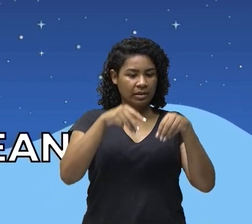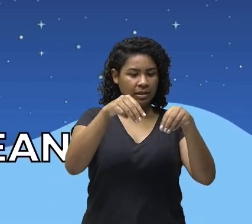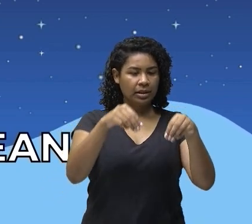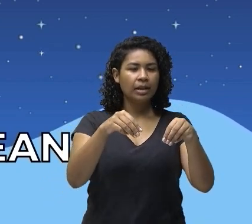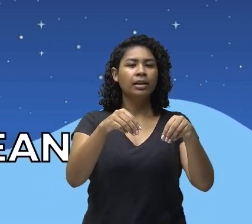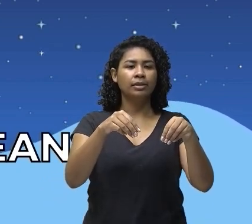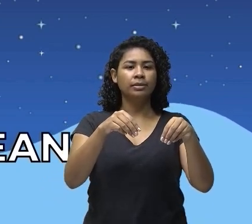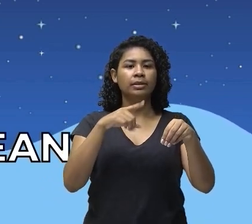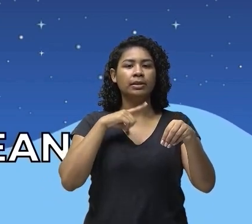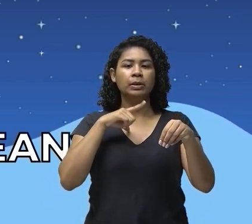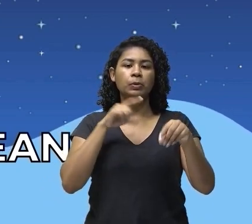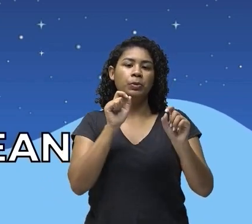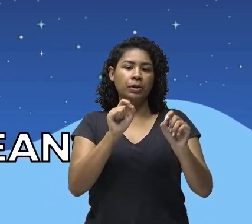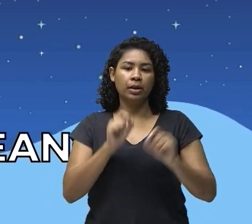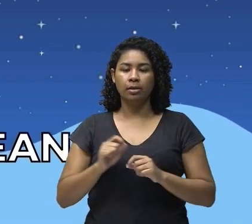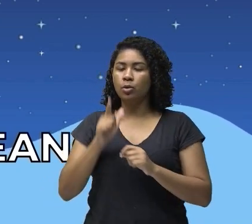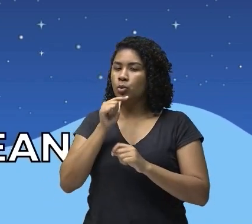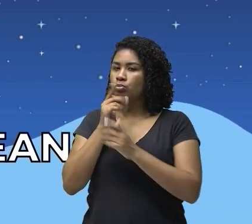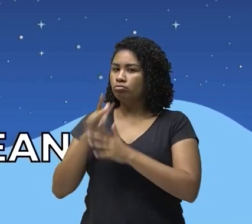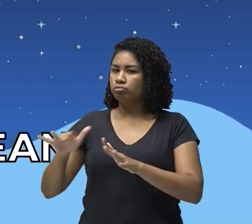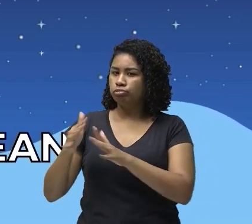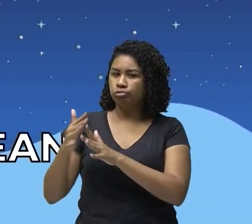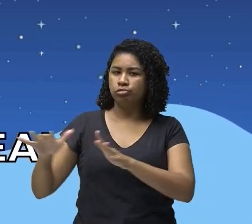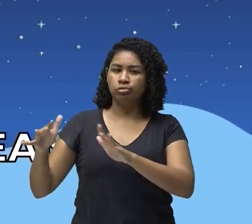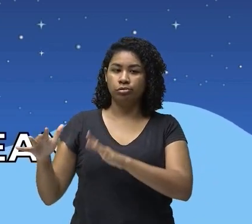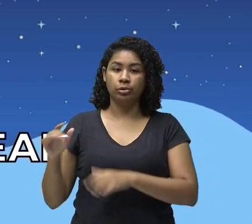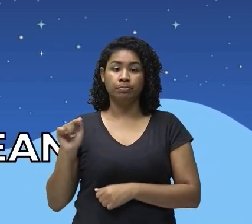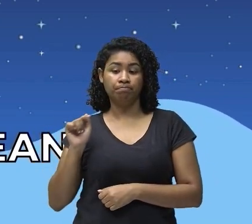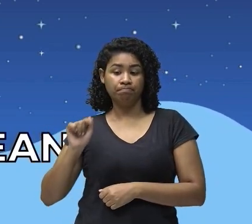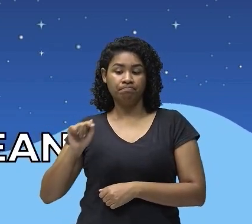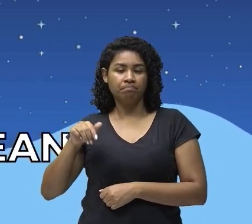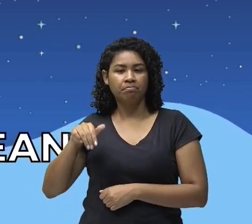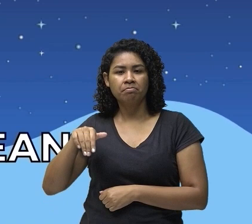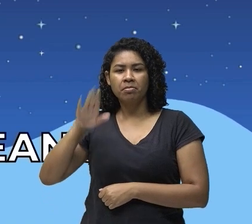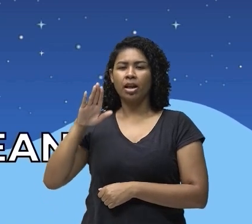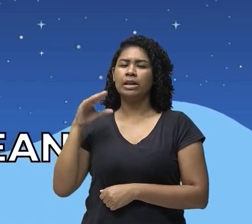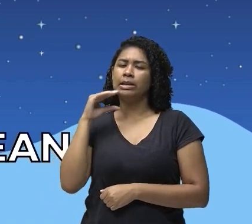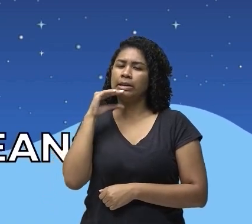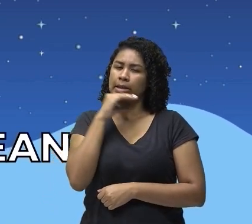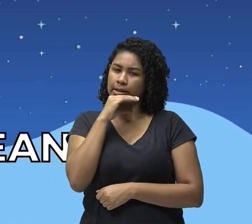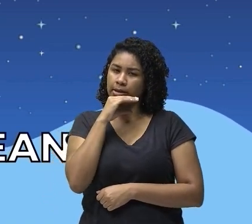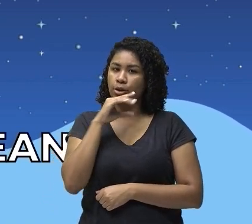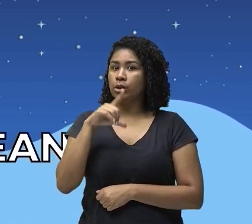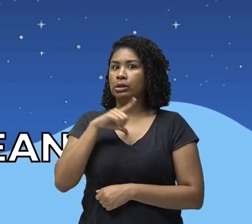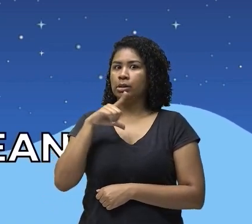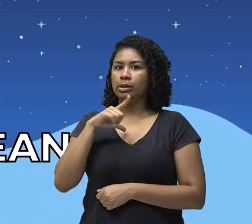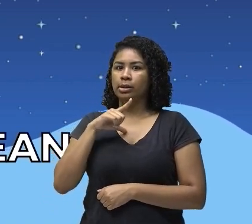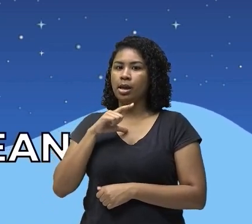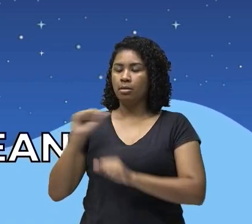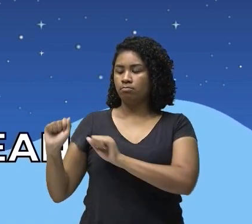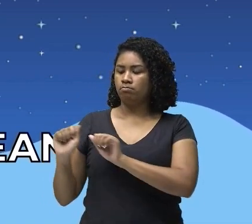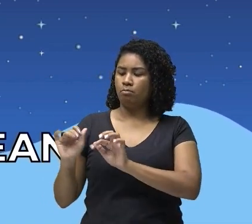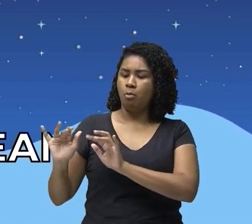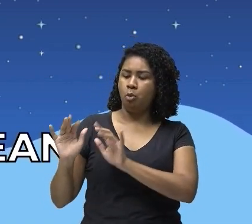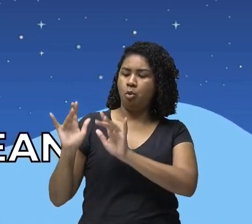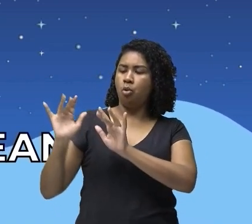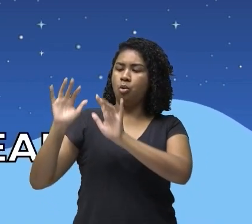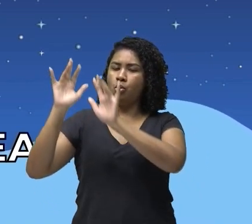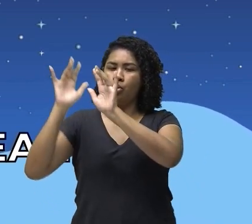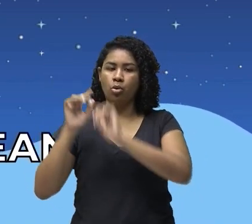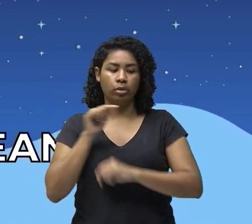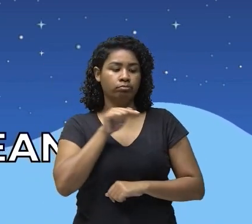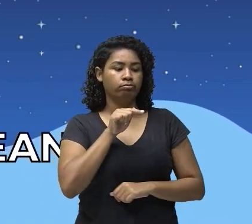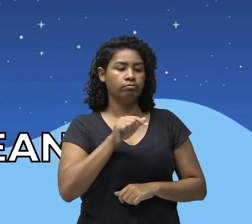ar que fica sobre a areia. Dessa forma, o ar mais quente sobre a água sobe e o ar mais frio que está sobre a areia